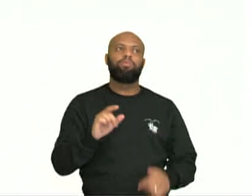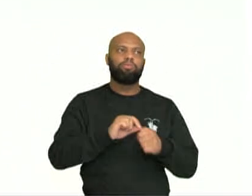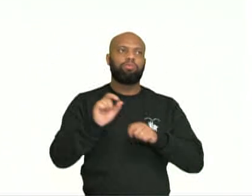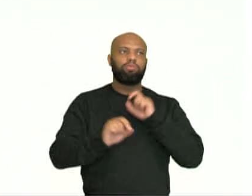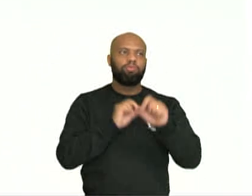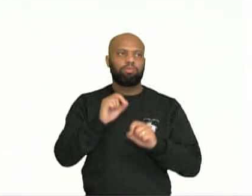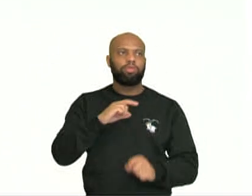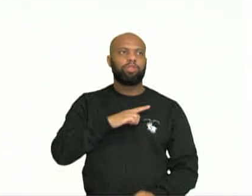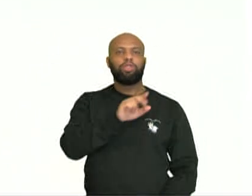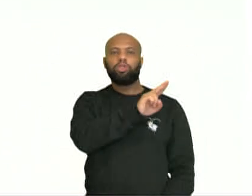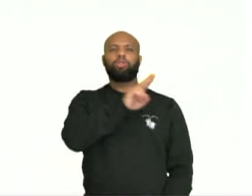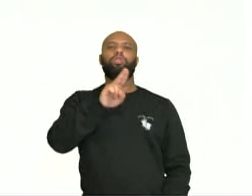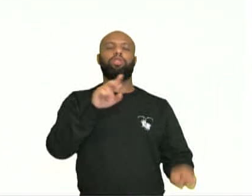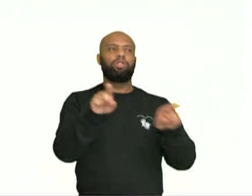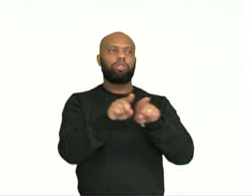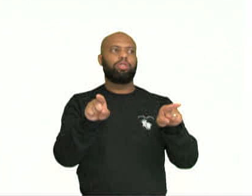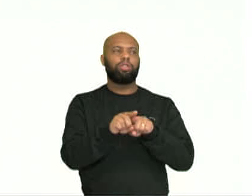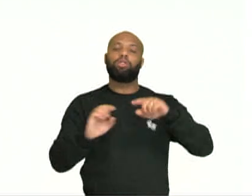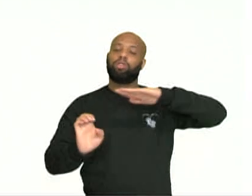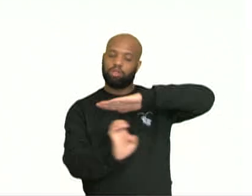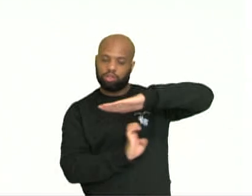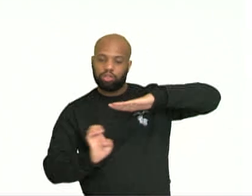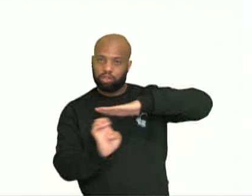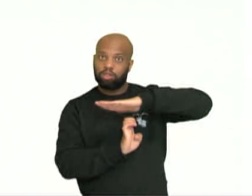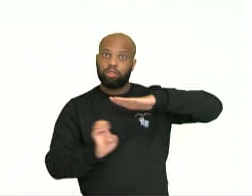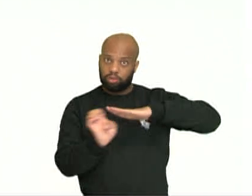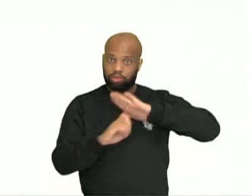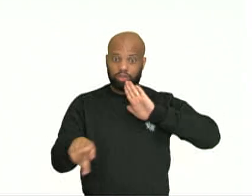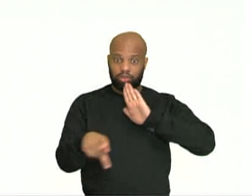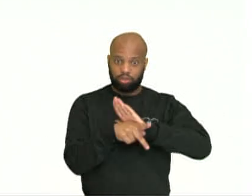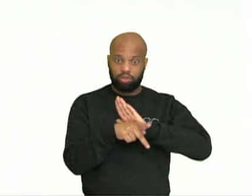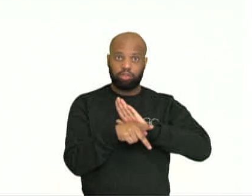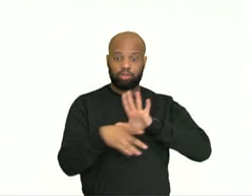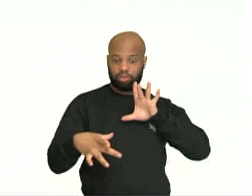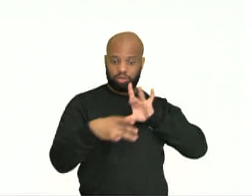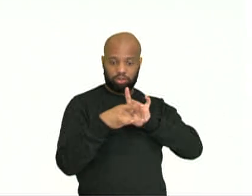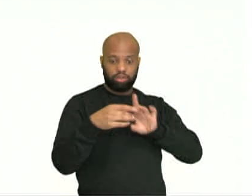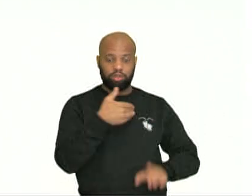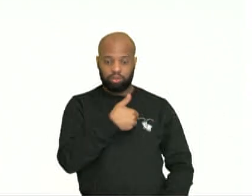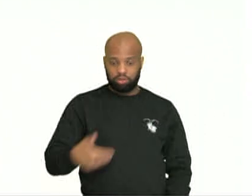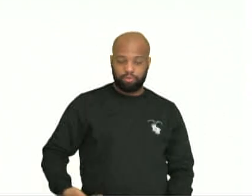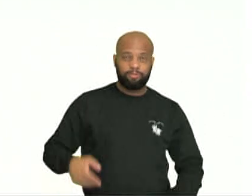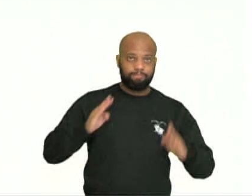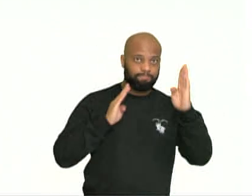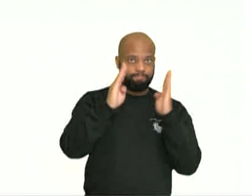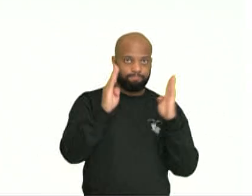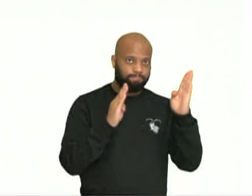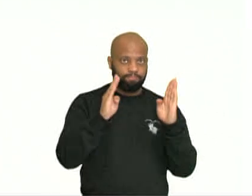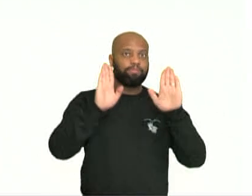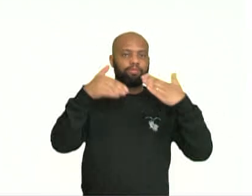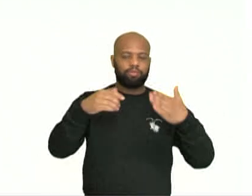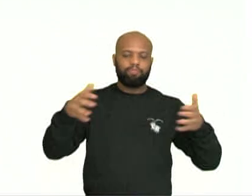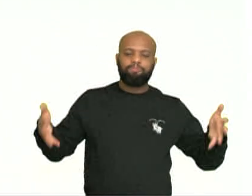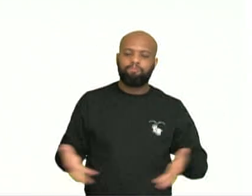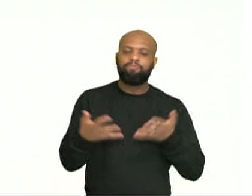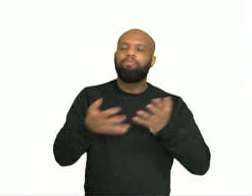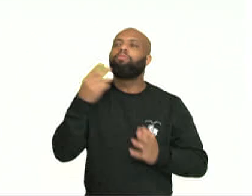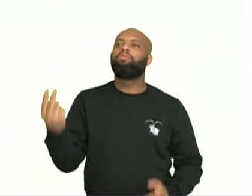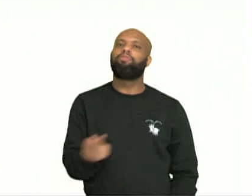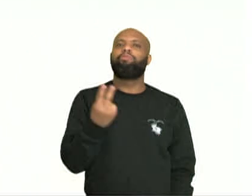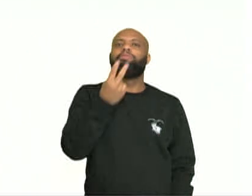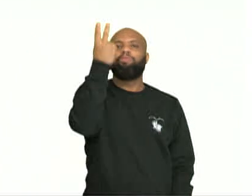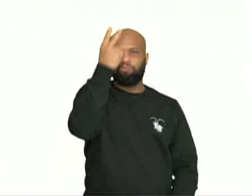coloca nomes, inclusive, nas empresas estatais da época, para dar uma noção maior a esse